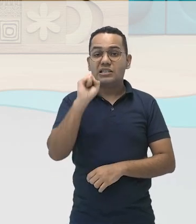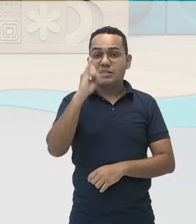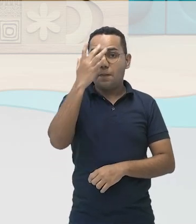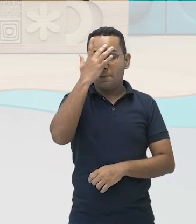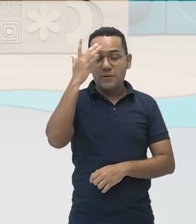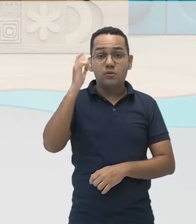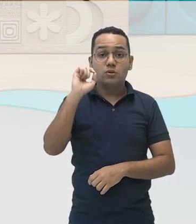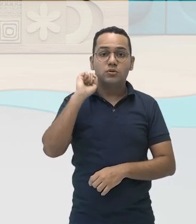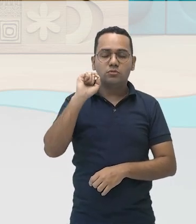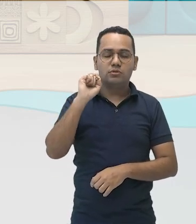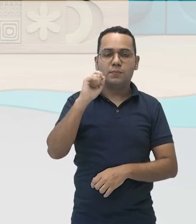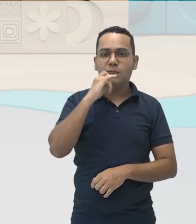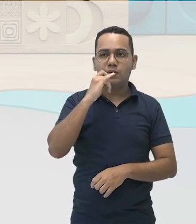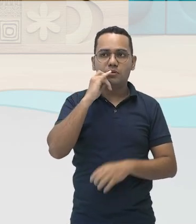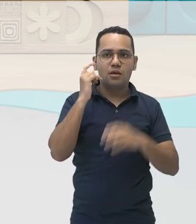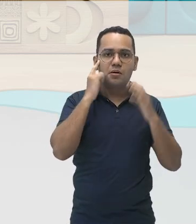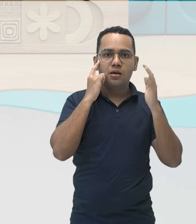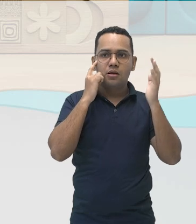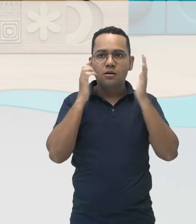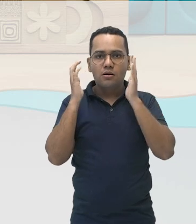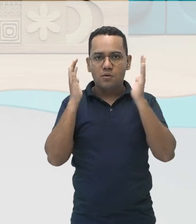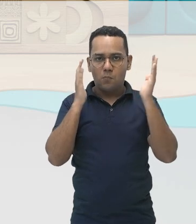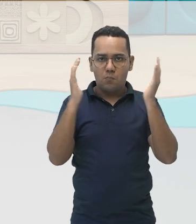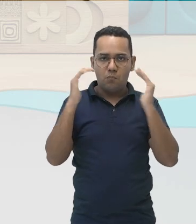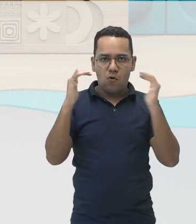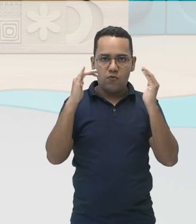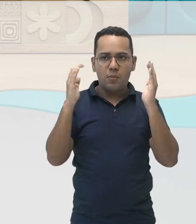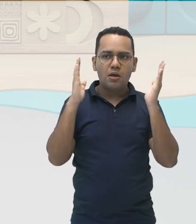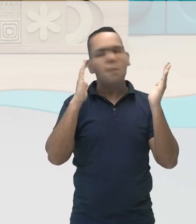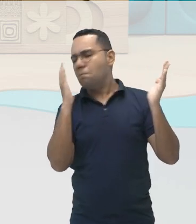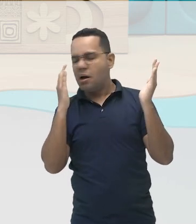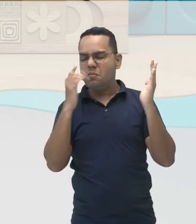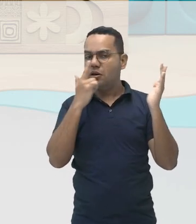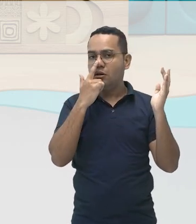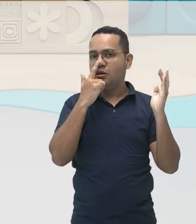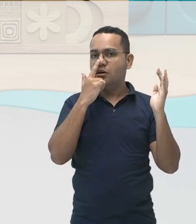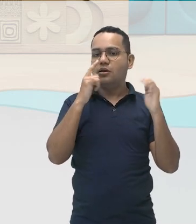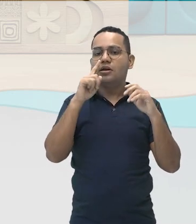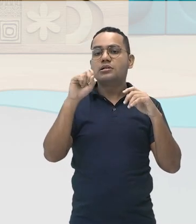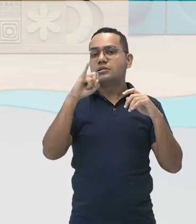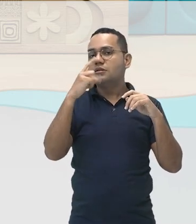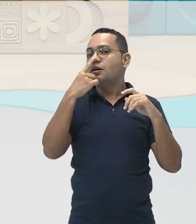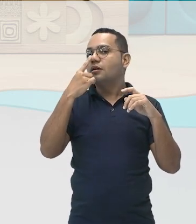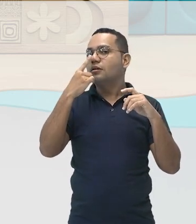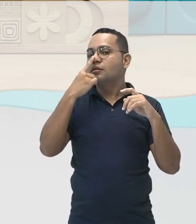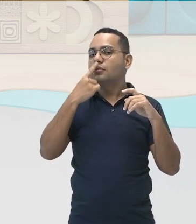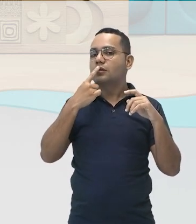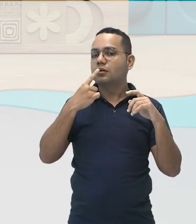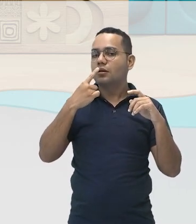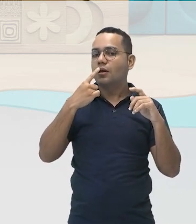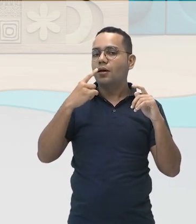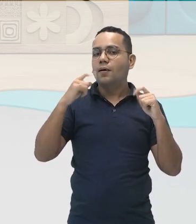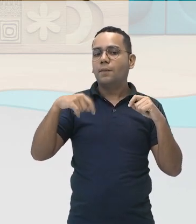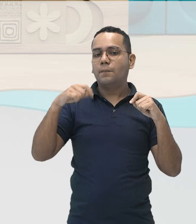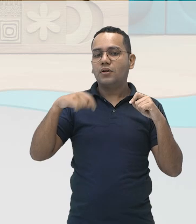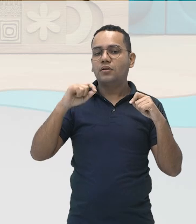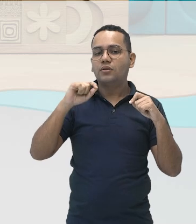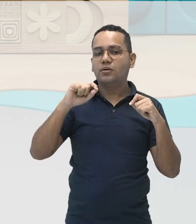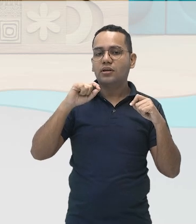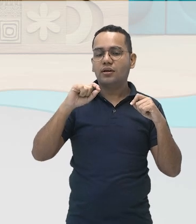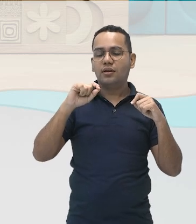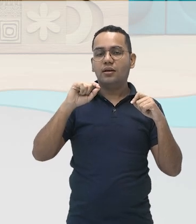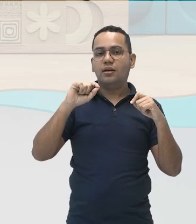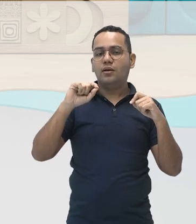a cabeça, essa hemorragia ali pelo nariz, sangramento na região do nariz, pode indicar uma